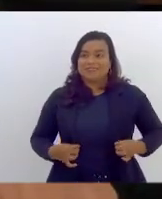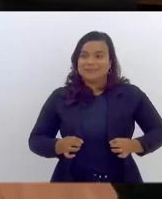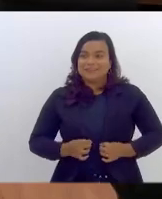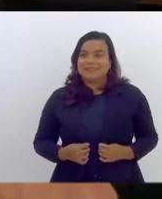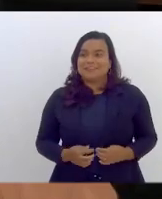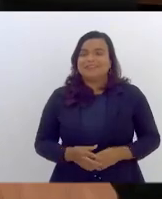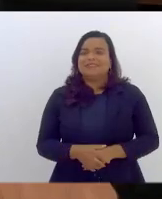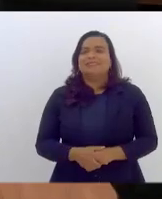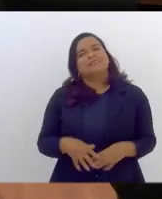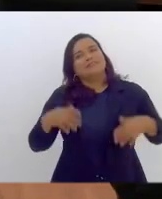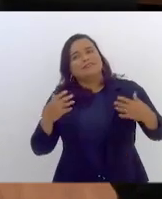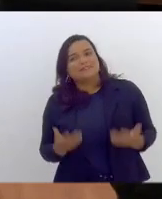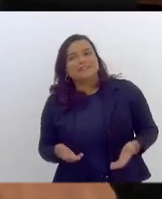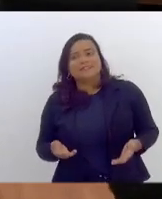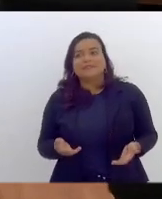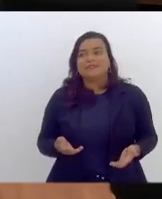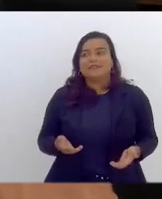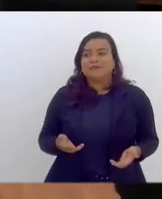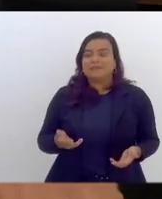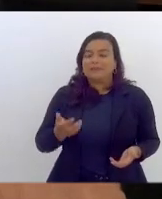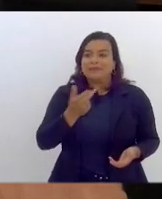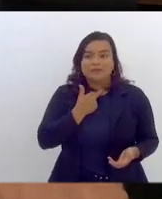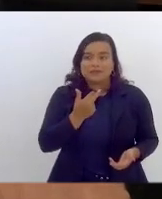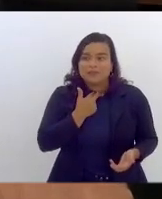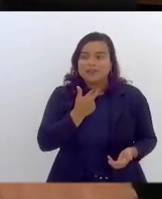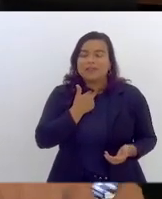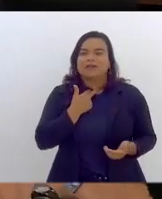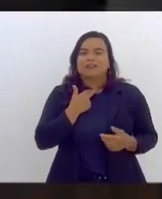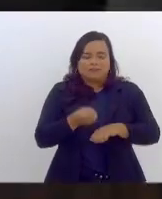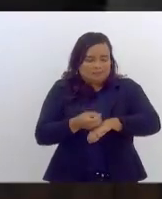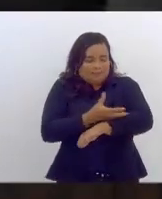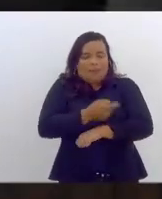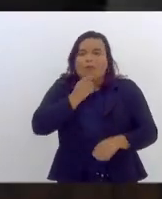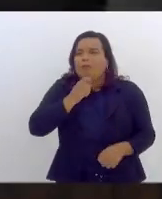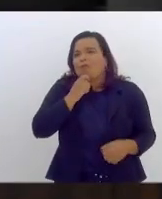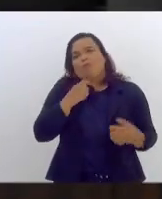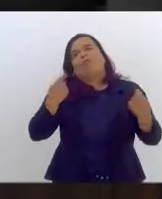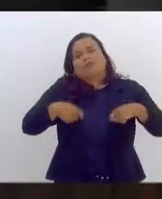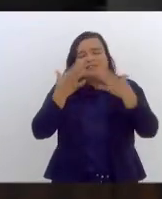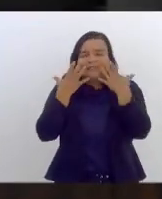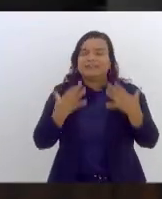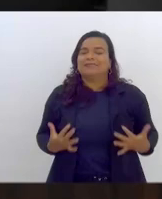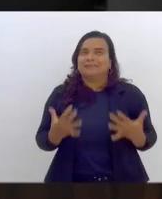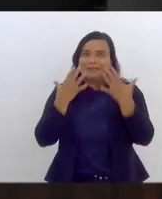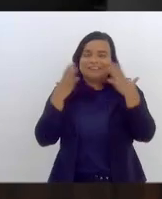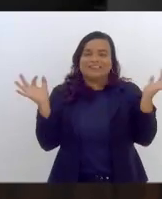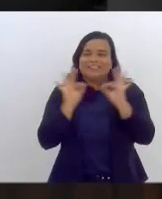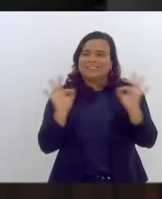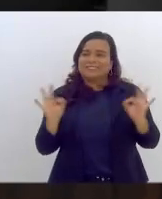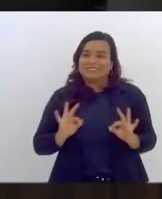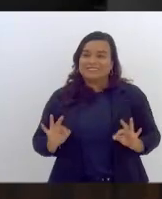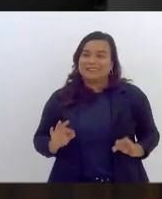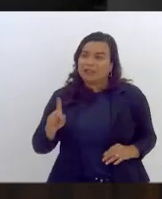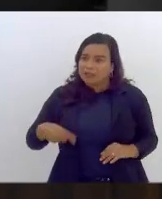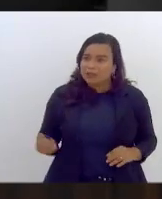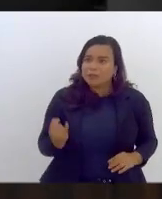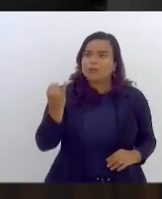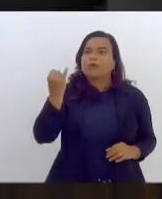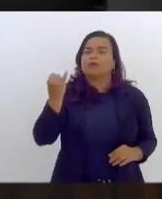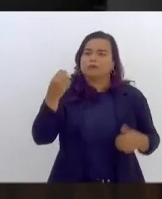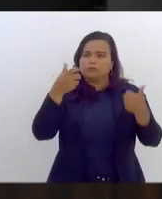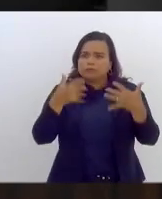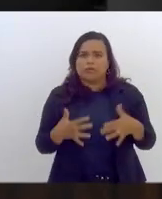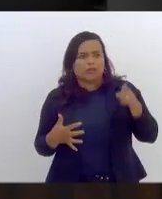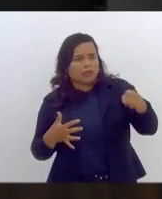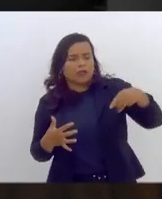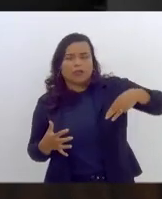Bom, gente, não tem como não se emocionar. É super importante dizer que, ao ouvir as